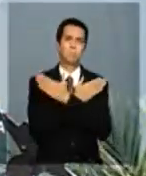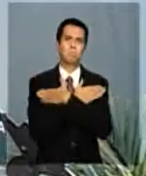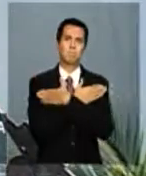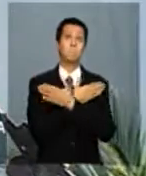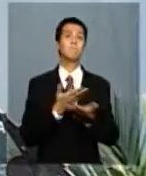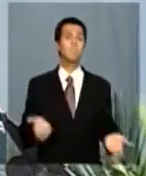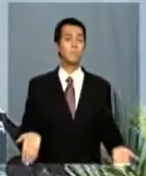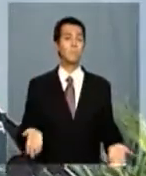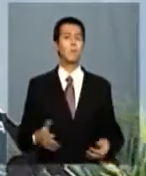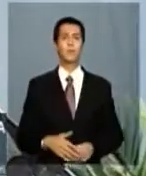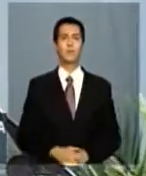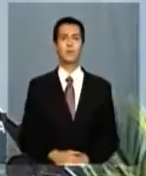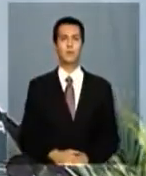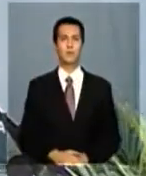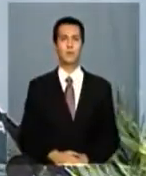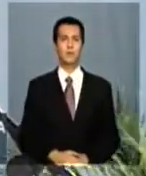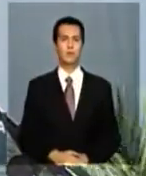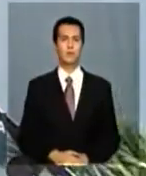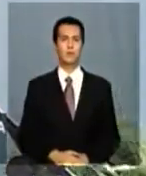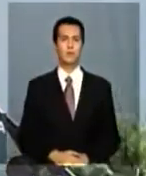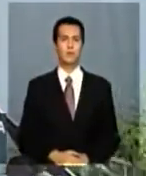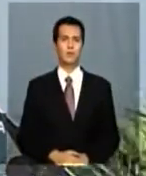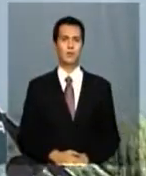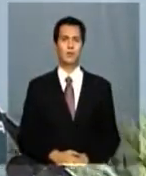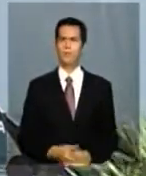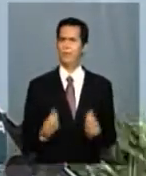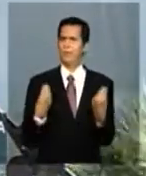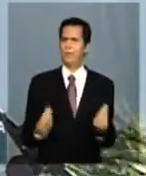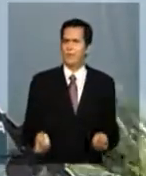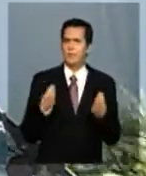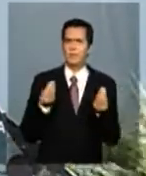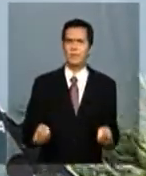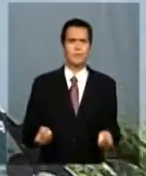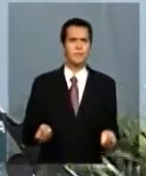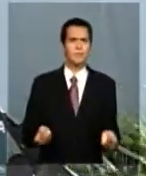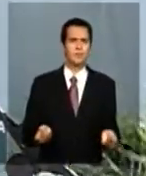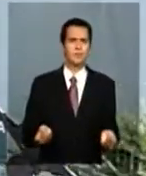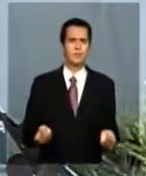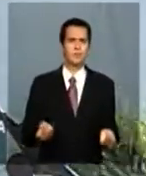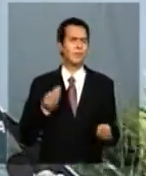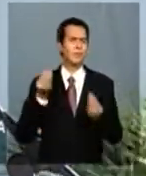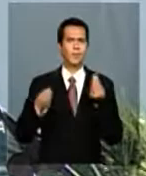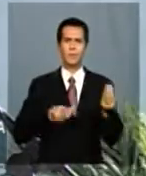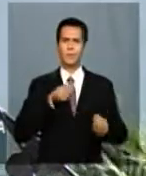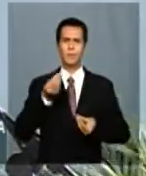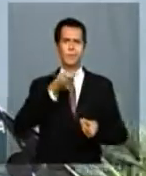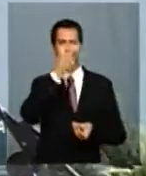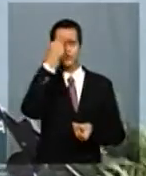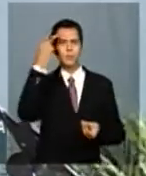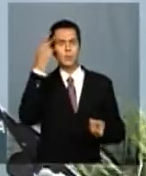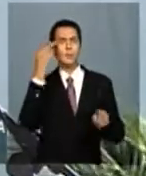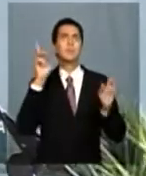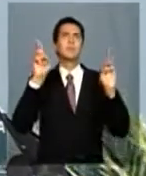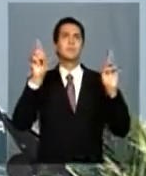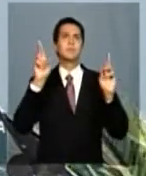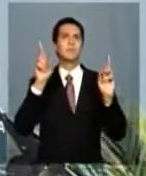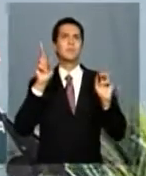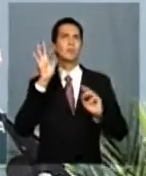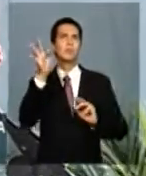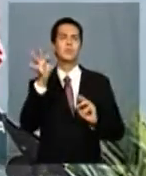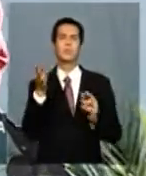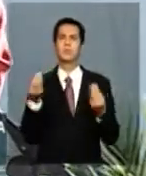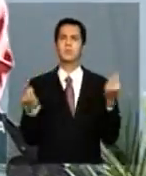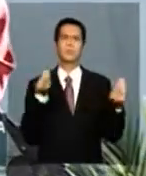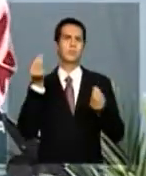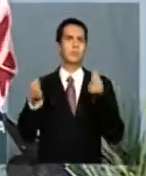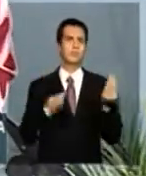É uma coisa que é um absurdo, é uma desesperança só. É, de fato, um